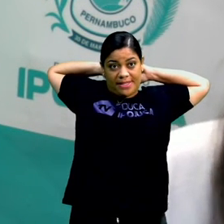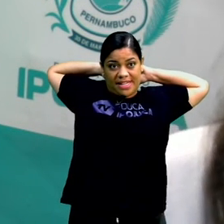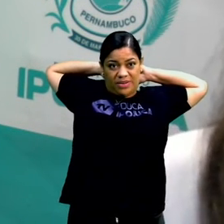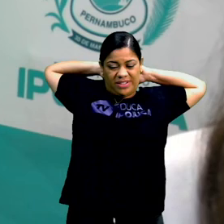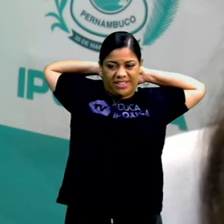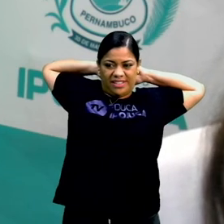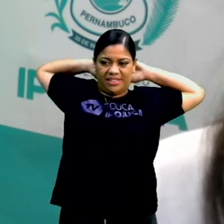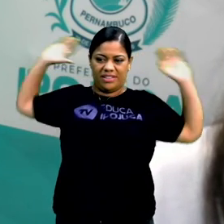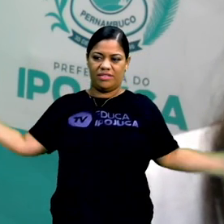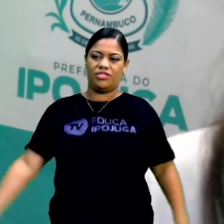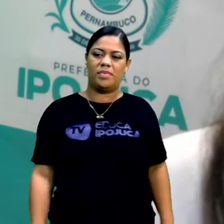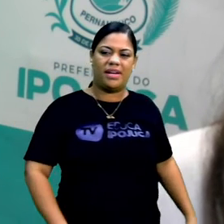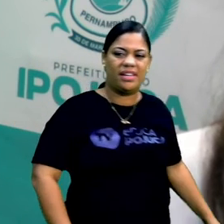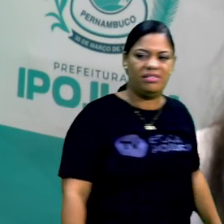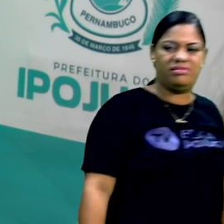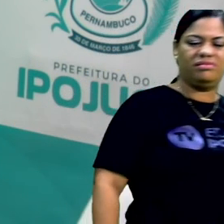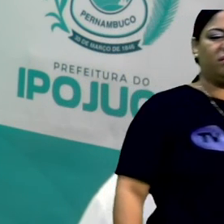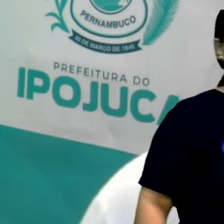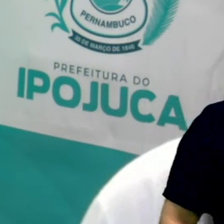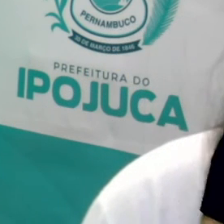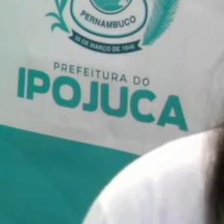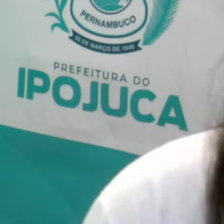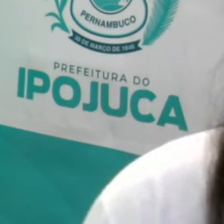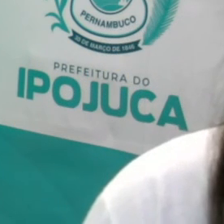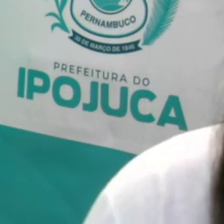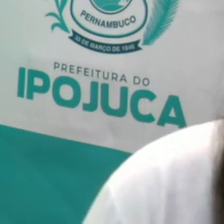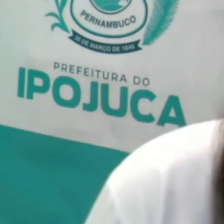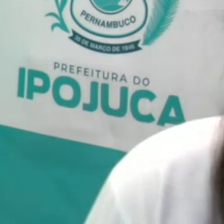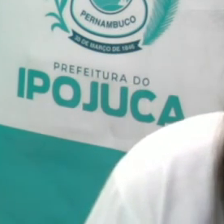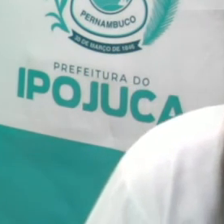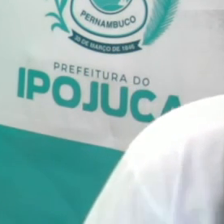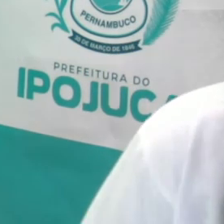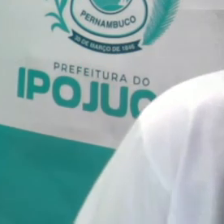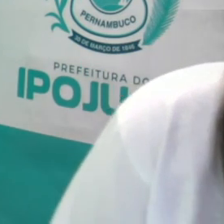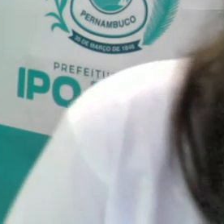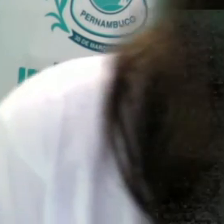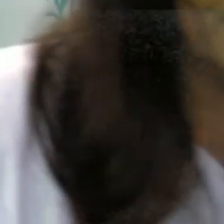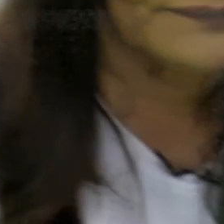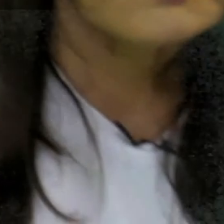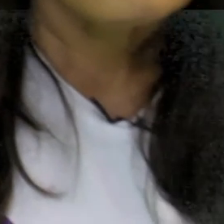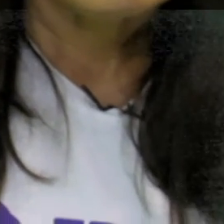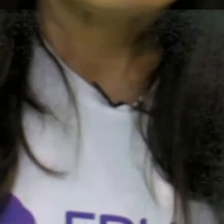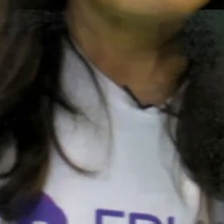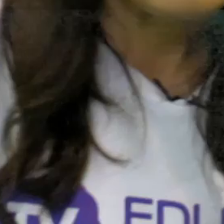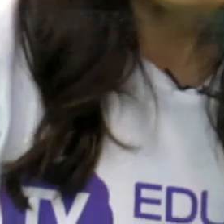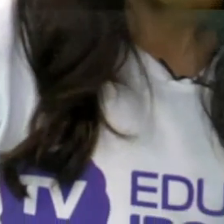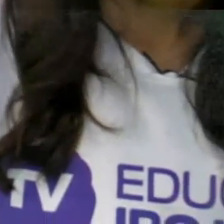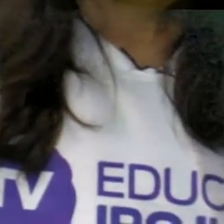É de 12. Todas as duas foram de 12, né?